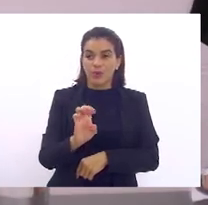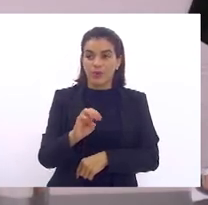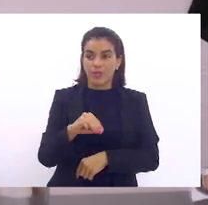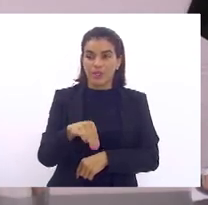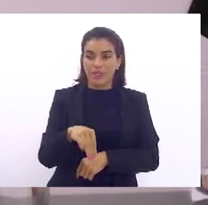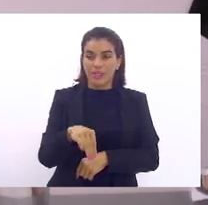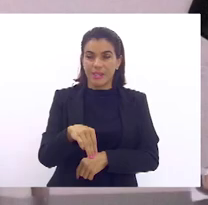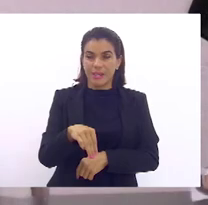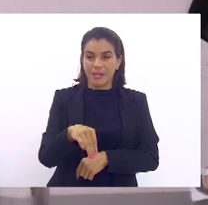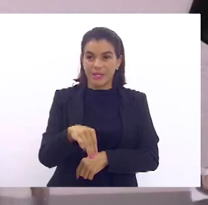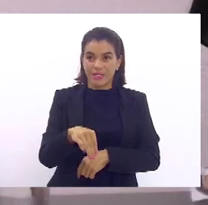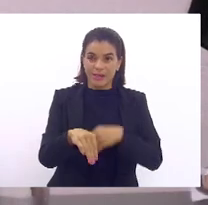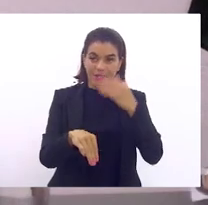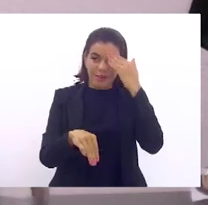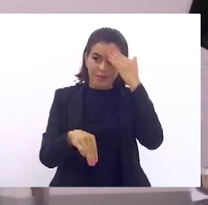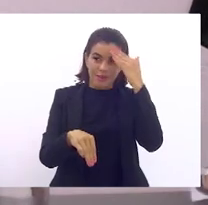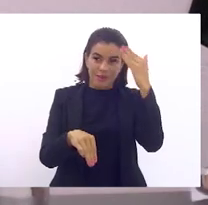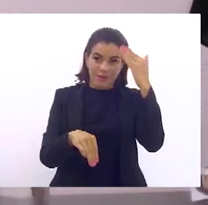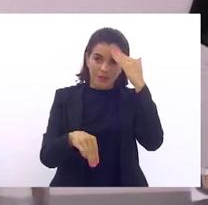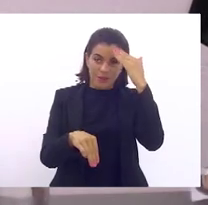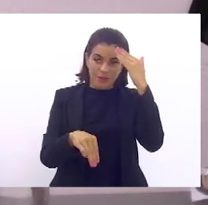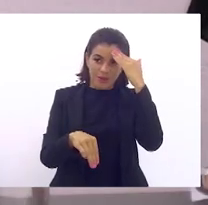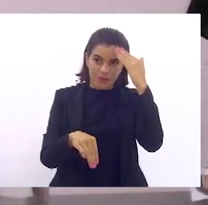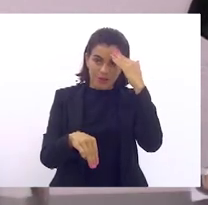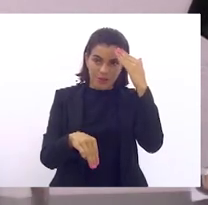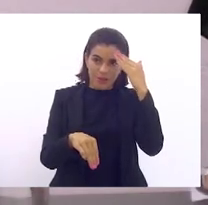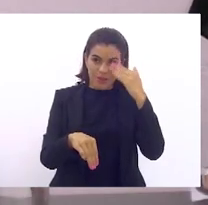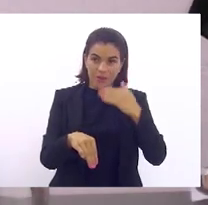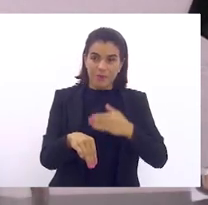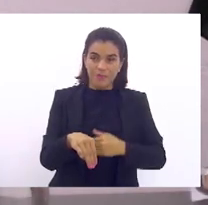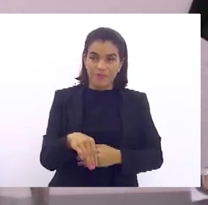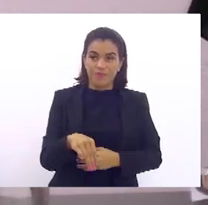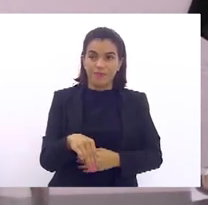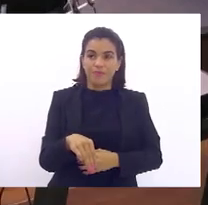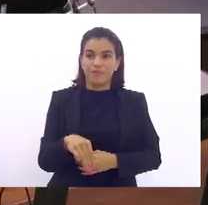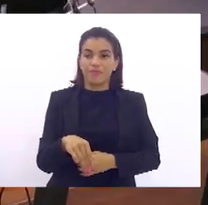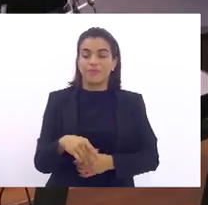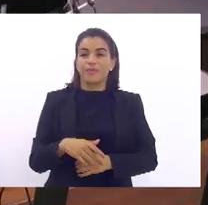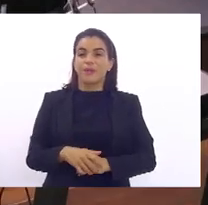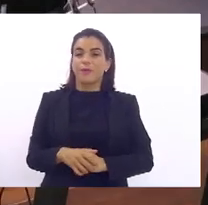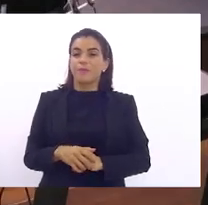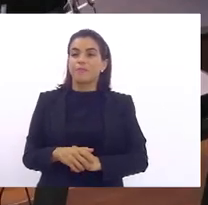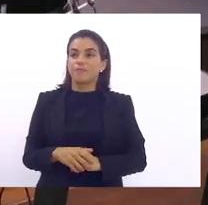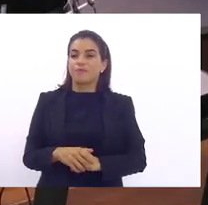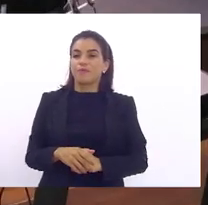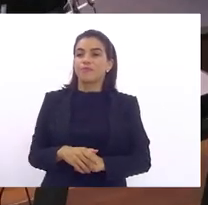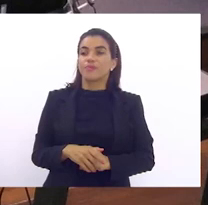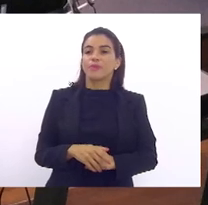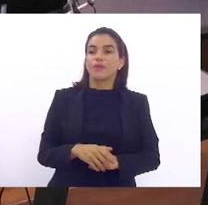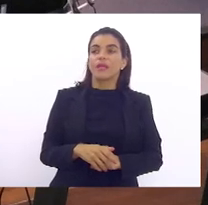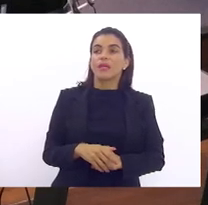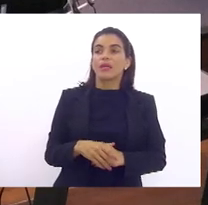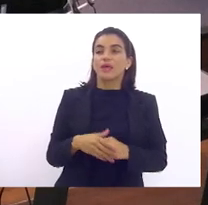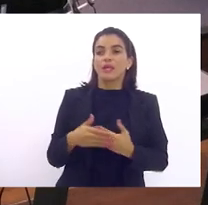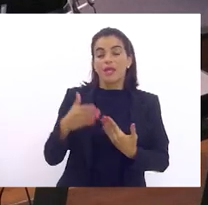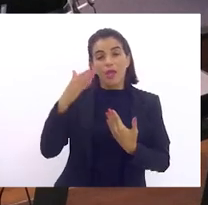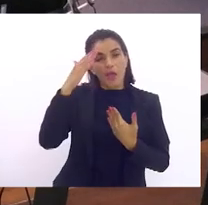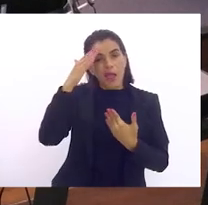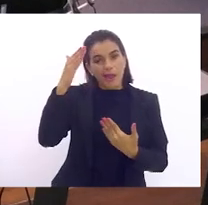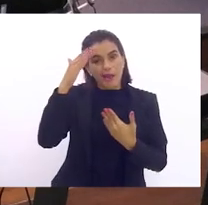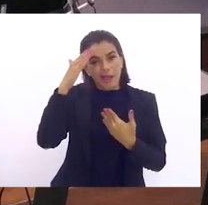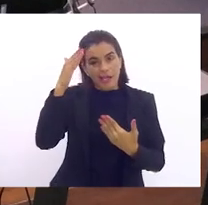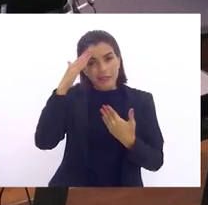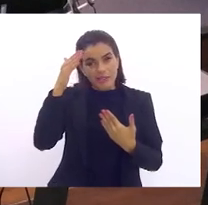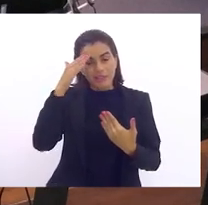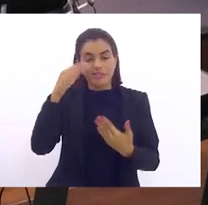nuden obrigada eu fui assisti né Ainda sou Acompanhada pela Dra Márcia Fernandes Eu tenho muito agradecer pelo